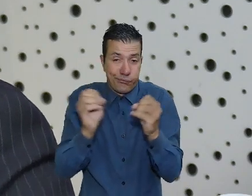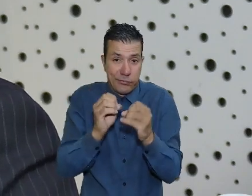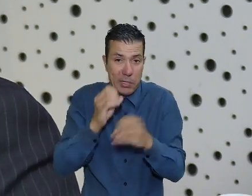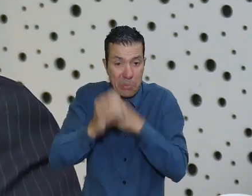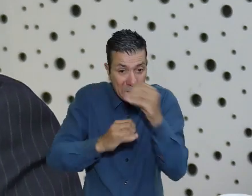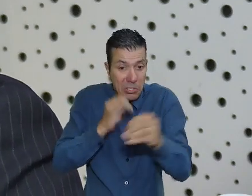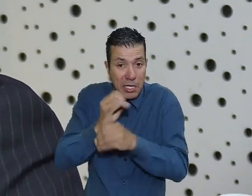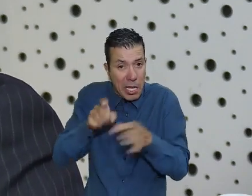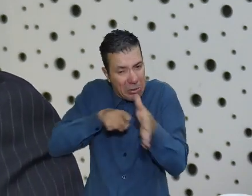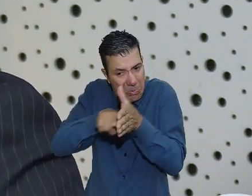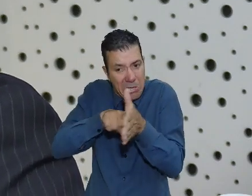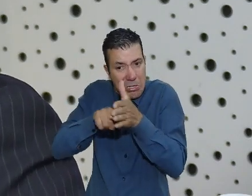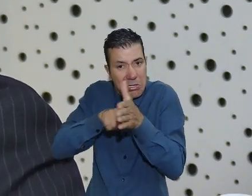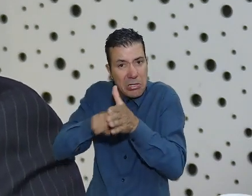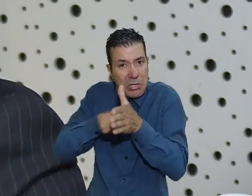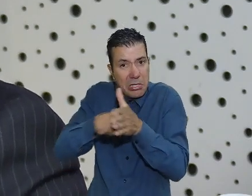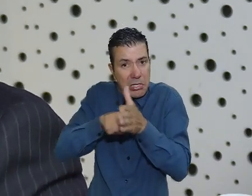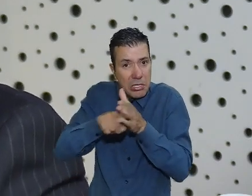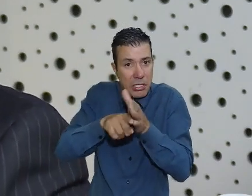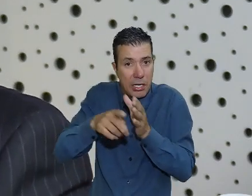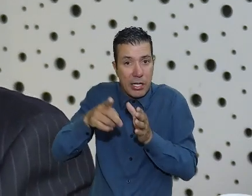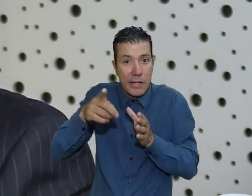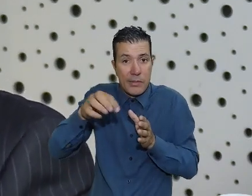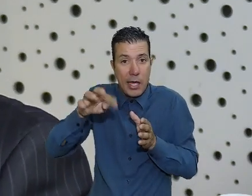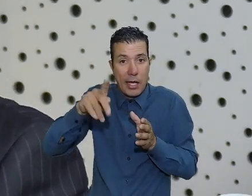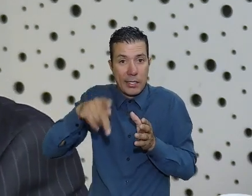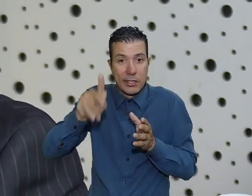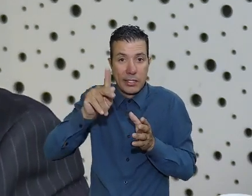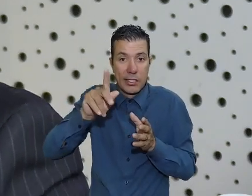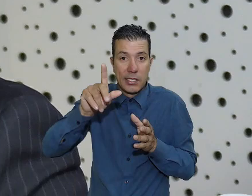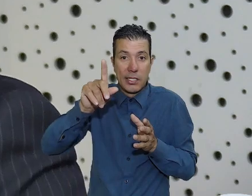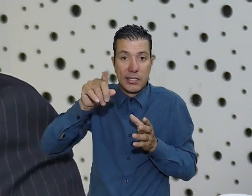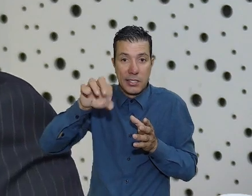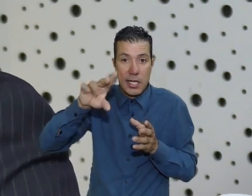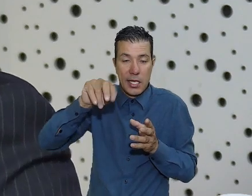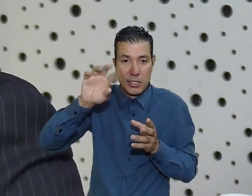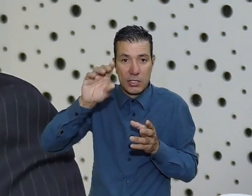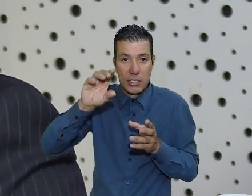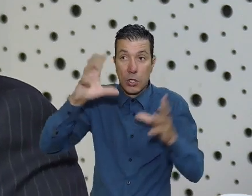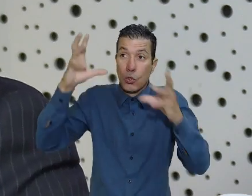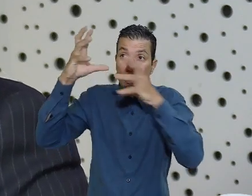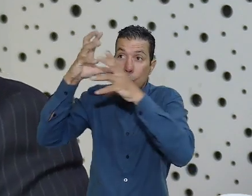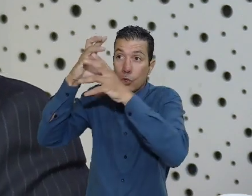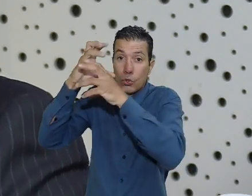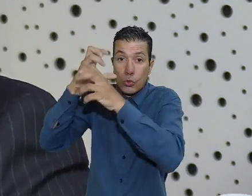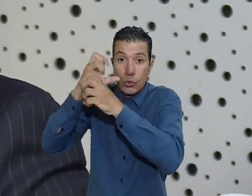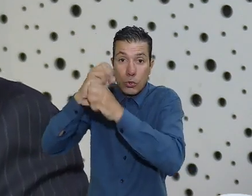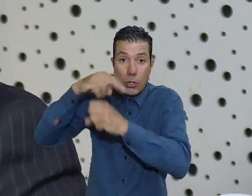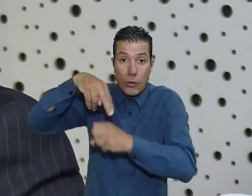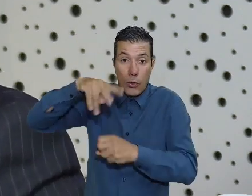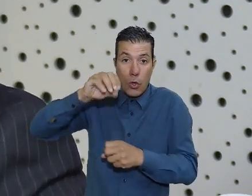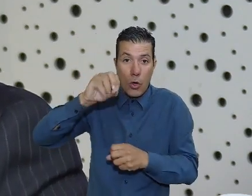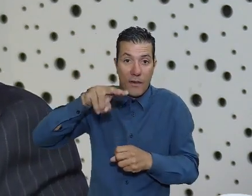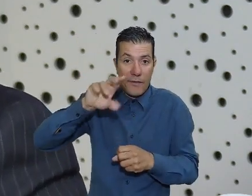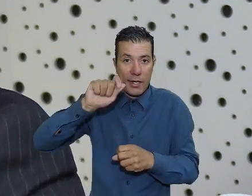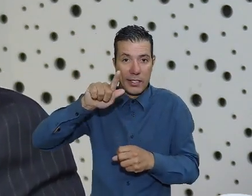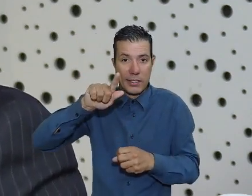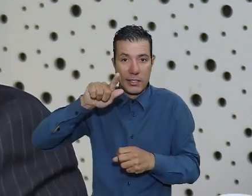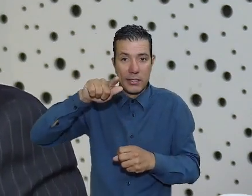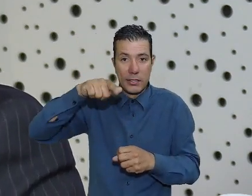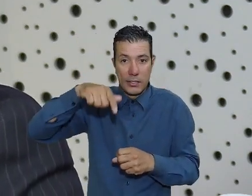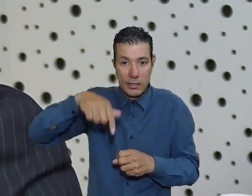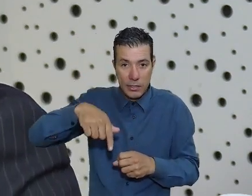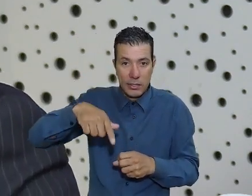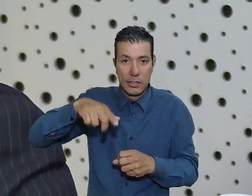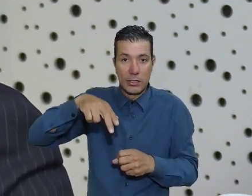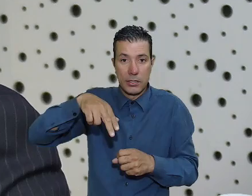também, faça uma pesquisa aí, Dark Day of New England, o dia escuro da Nova Inglaterra. Até hoje é tema